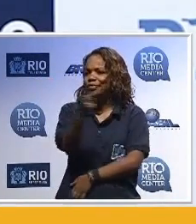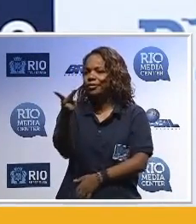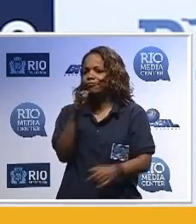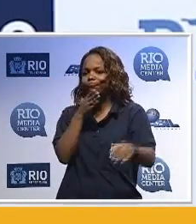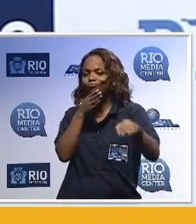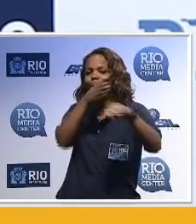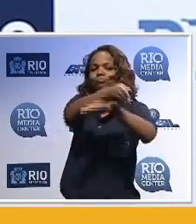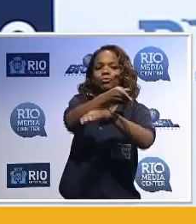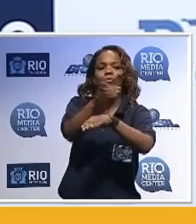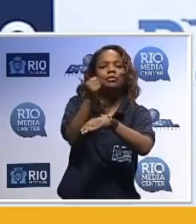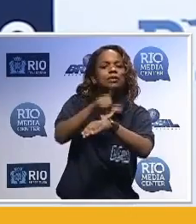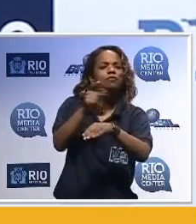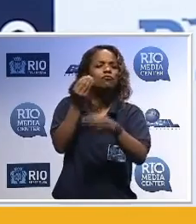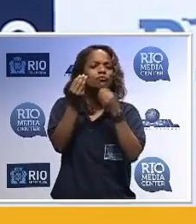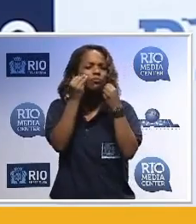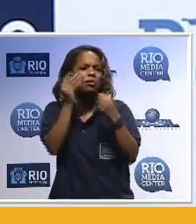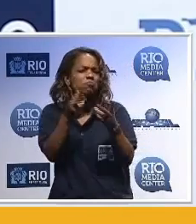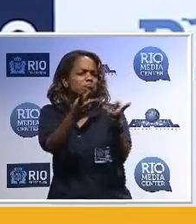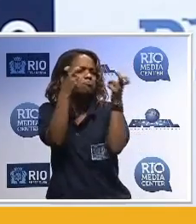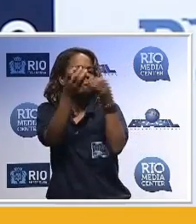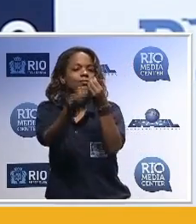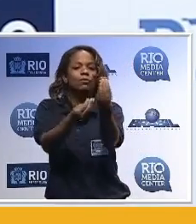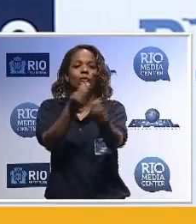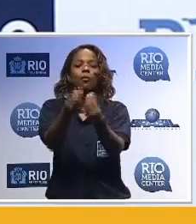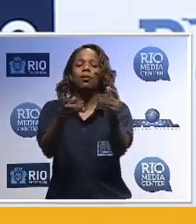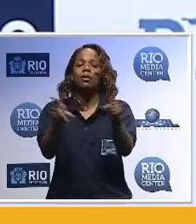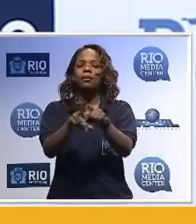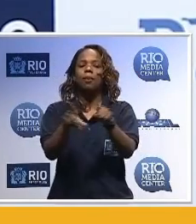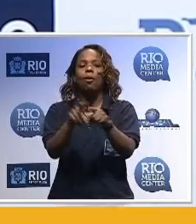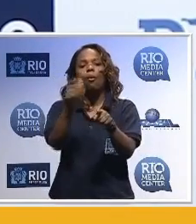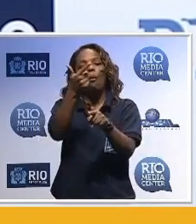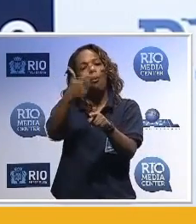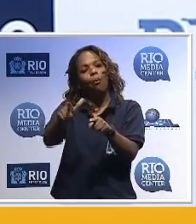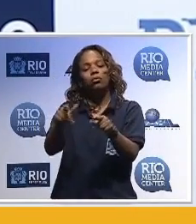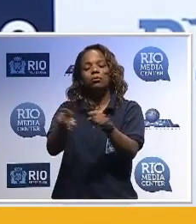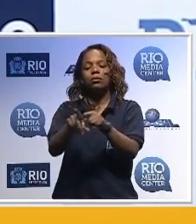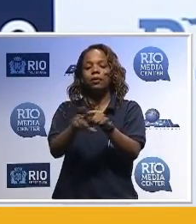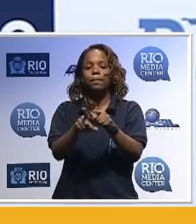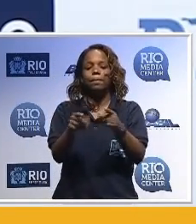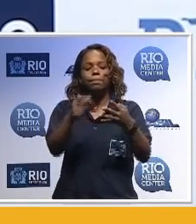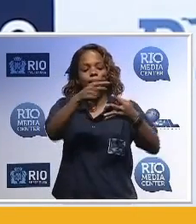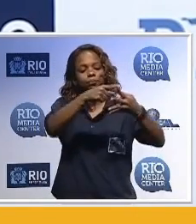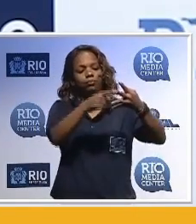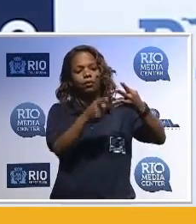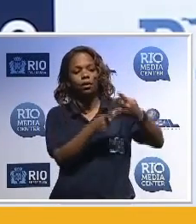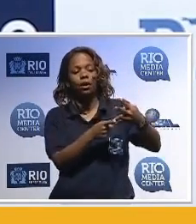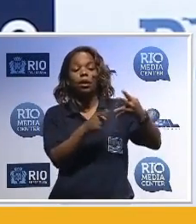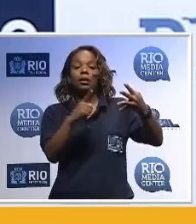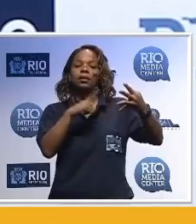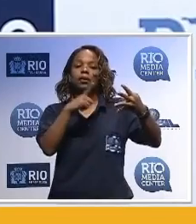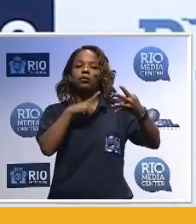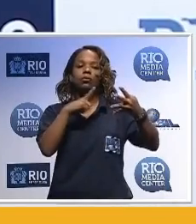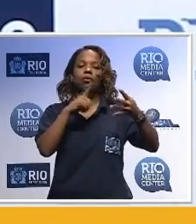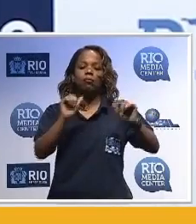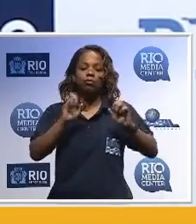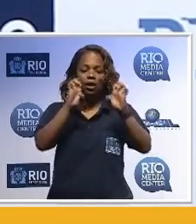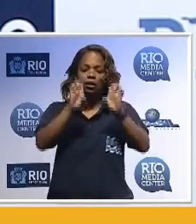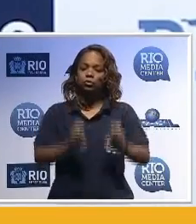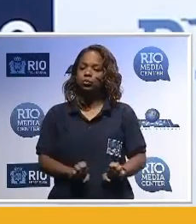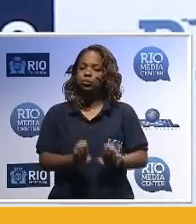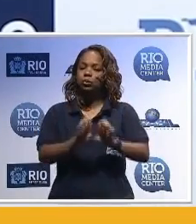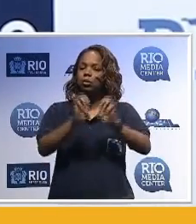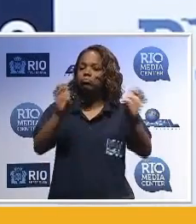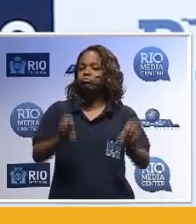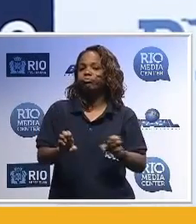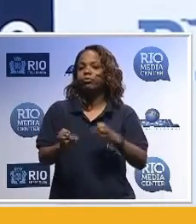inclusive, e ver como é que funciona. Nós temos ainda, entre os eixos, a questão da infraestrutura turística, que o